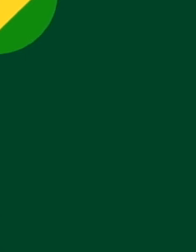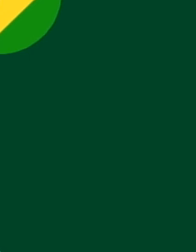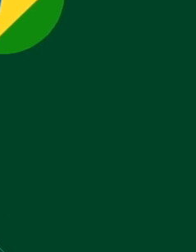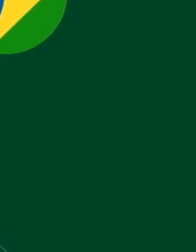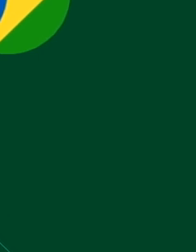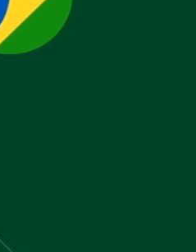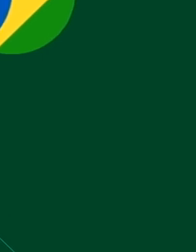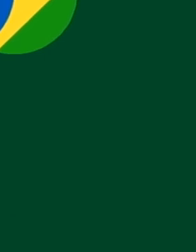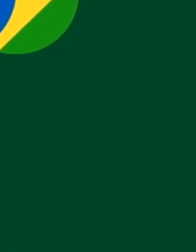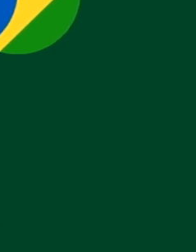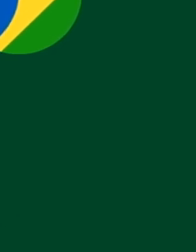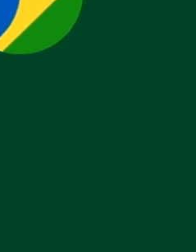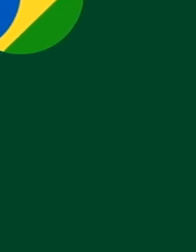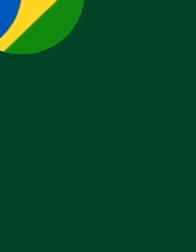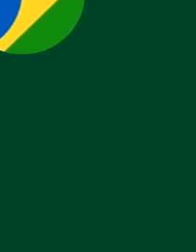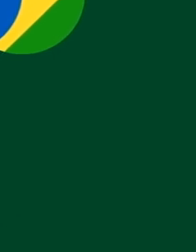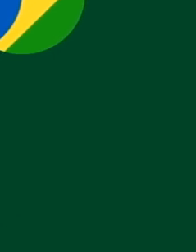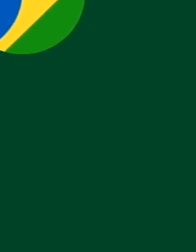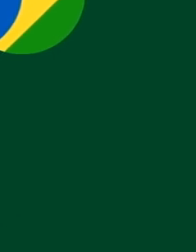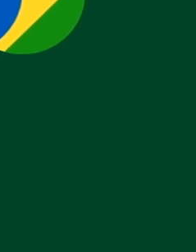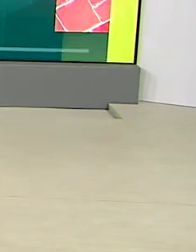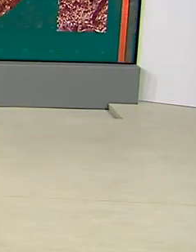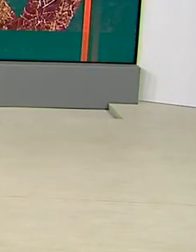Momento Saúde.